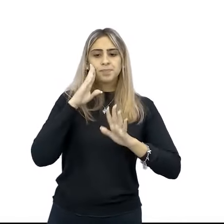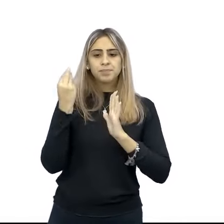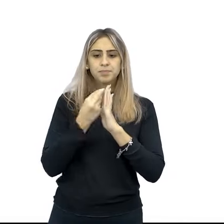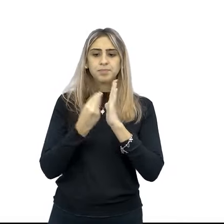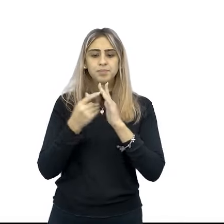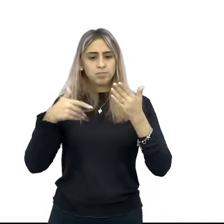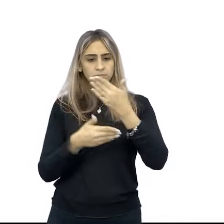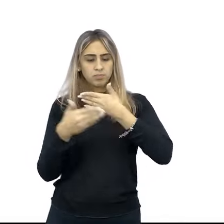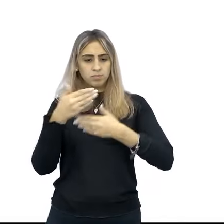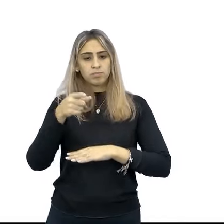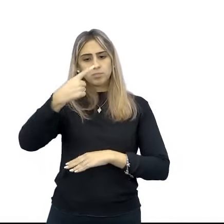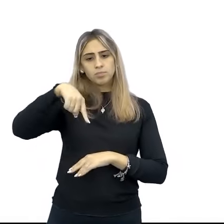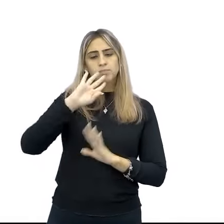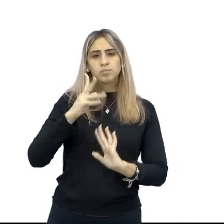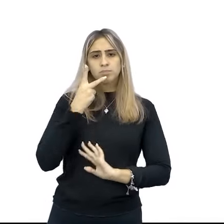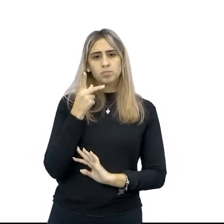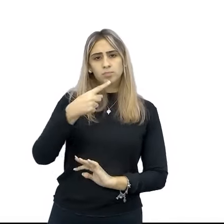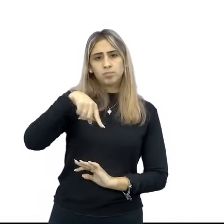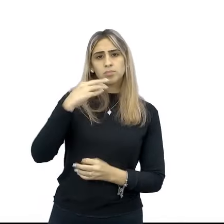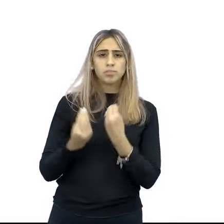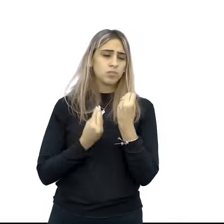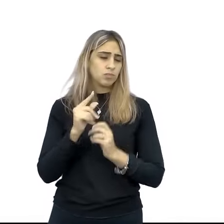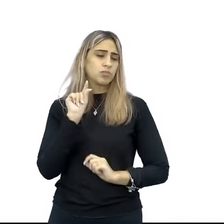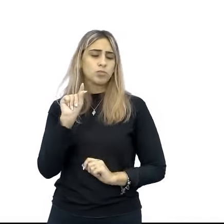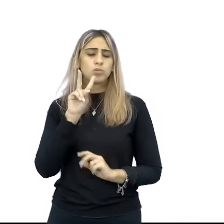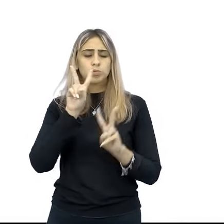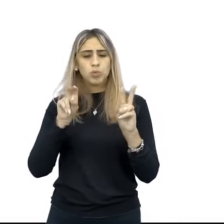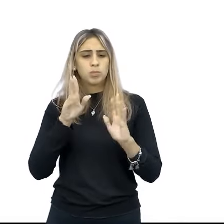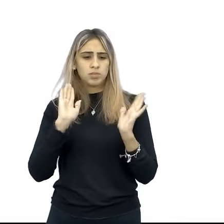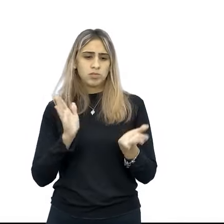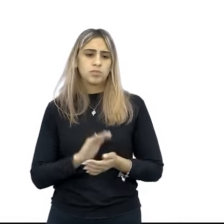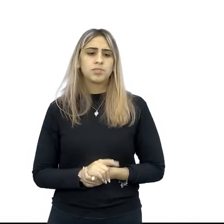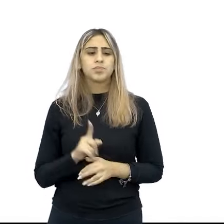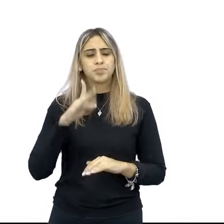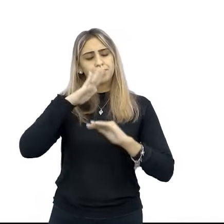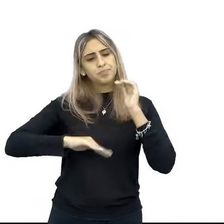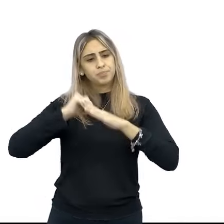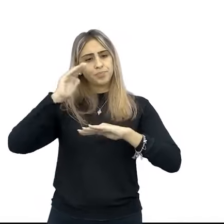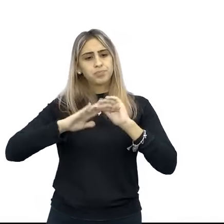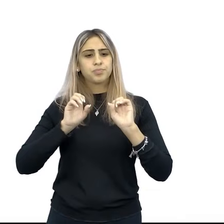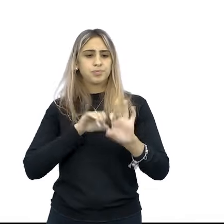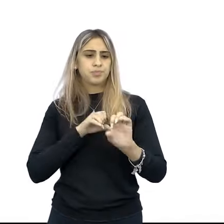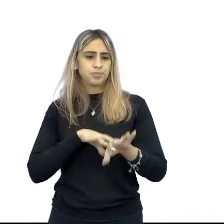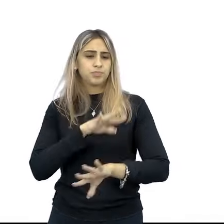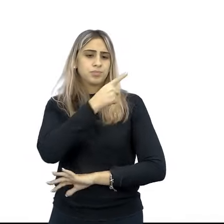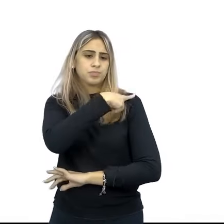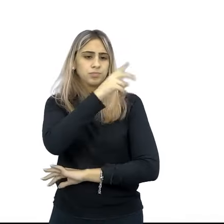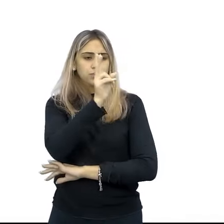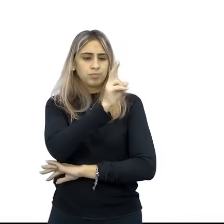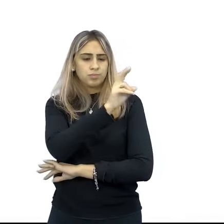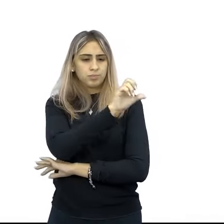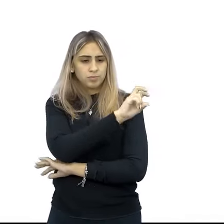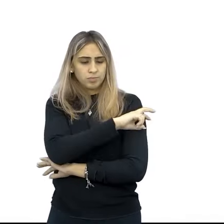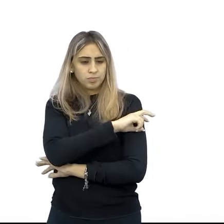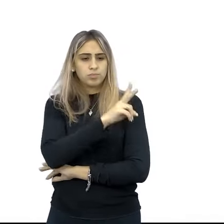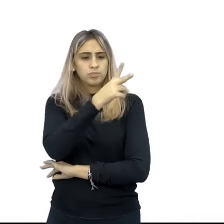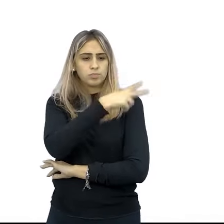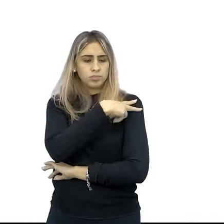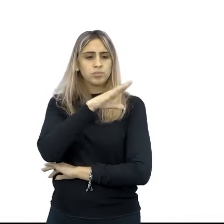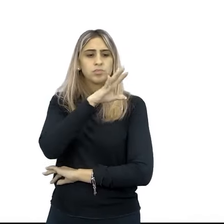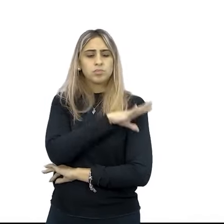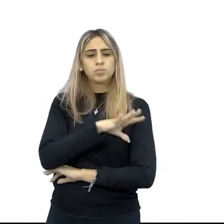na tela. Nós já falamos um pouquinho sobre elas, né, que é a habilidade do ensino fundamental do segundo ano de língua